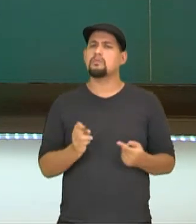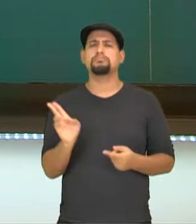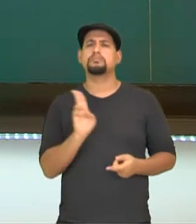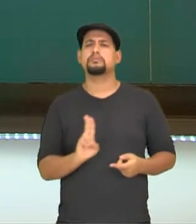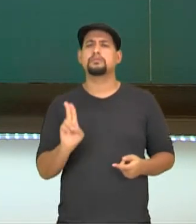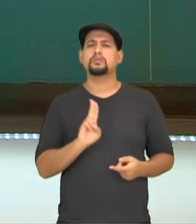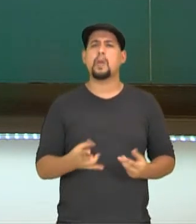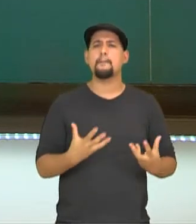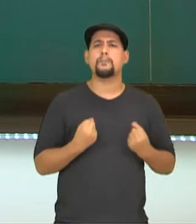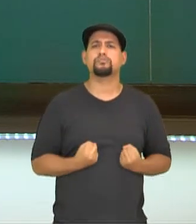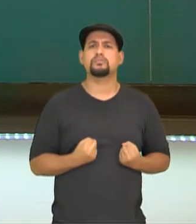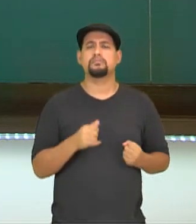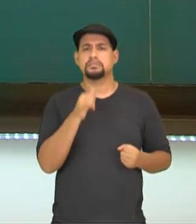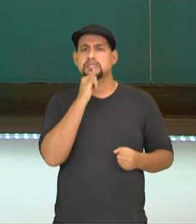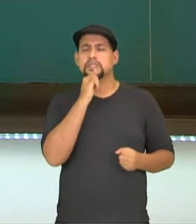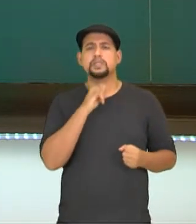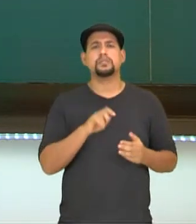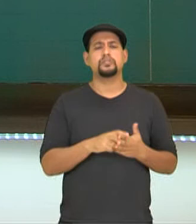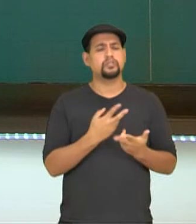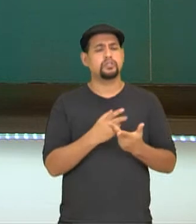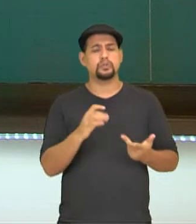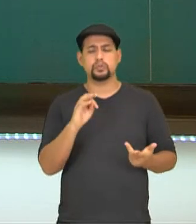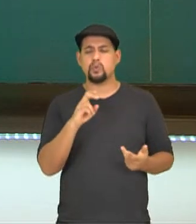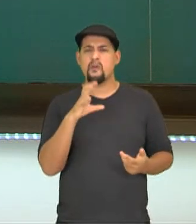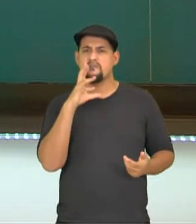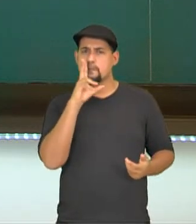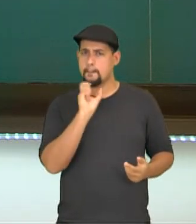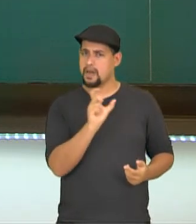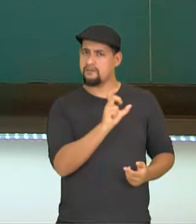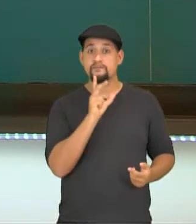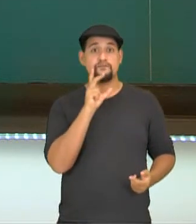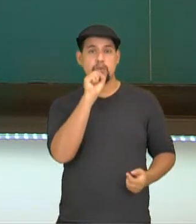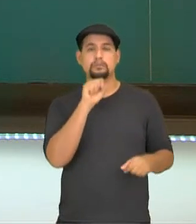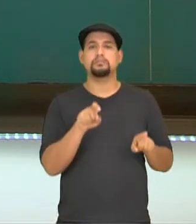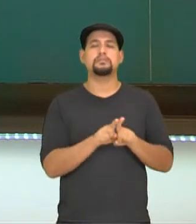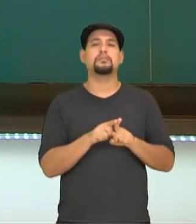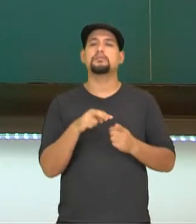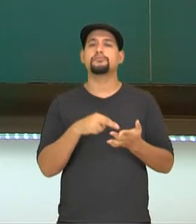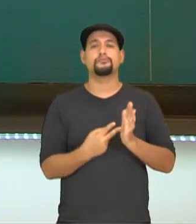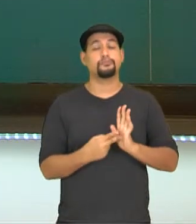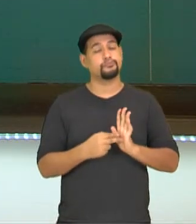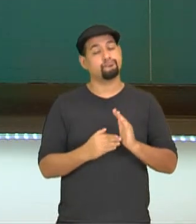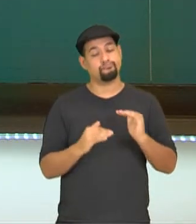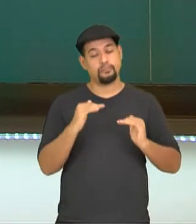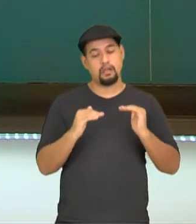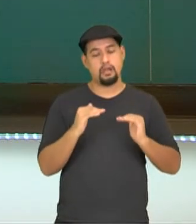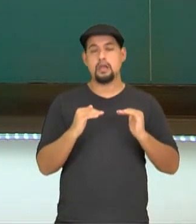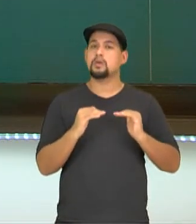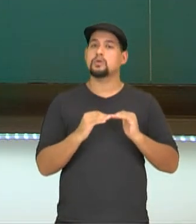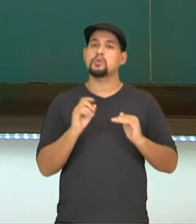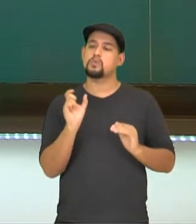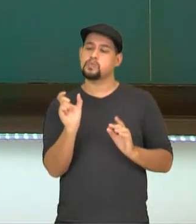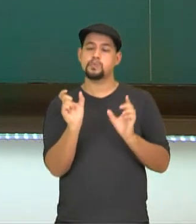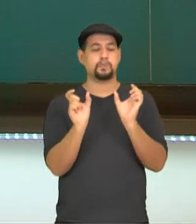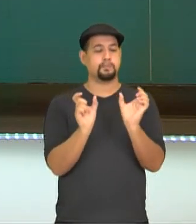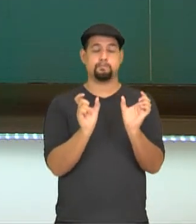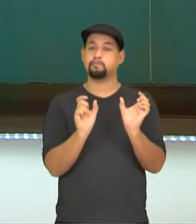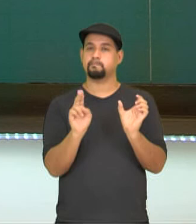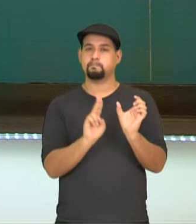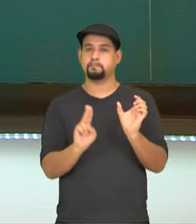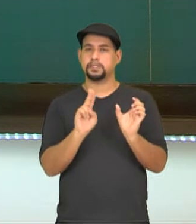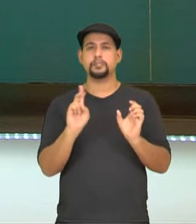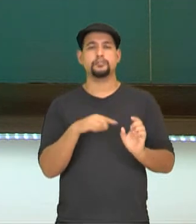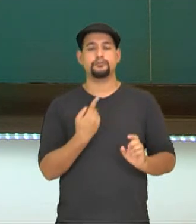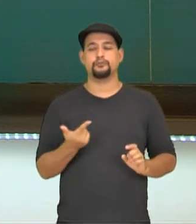dos possessivos átonos e tônicos, que são usados de acordo com a posição do substantivo.